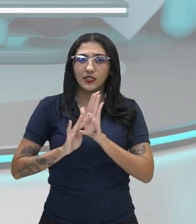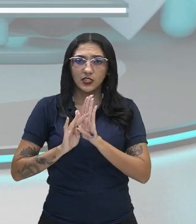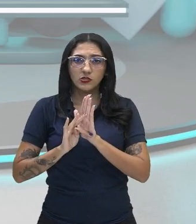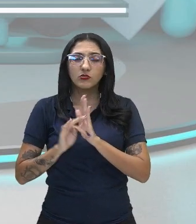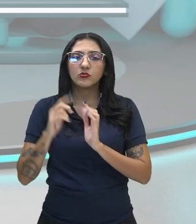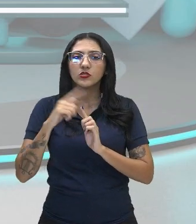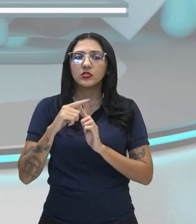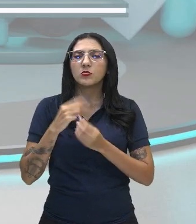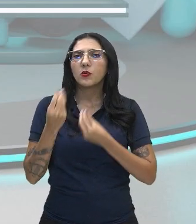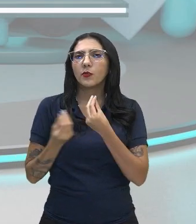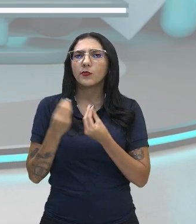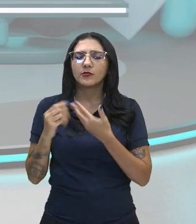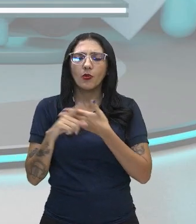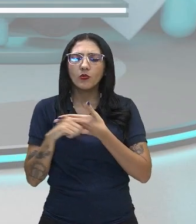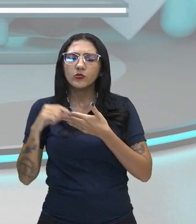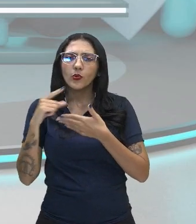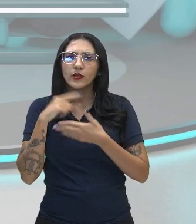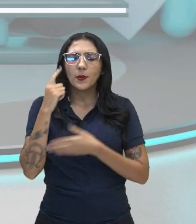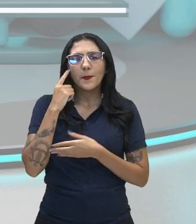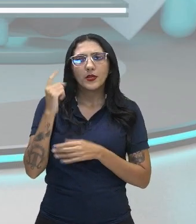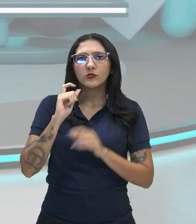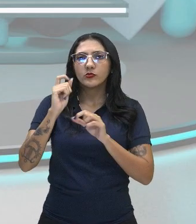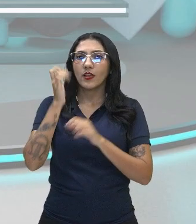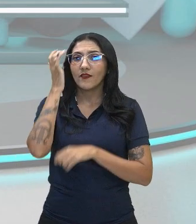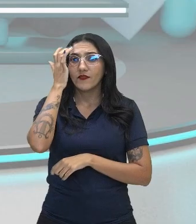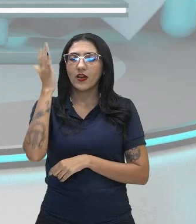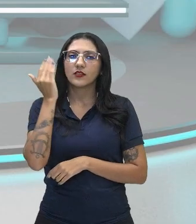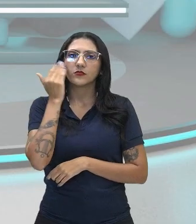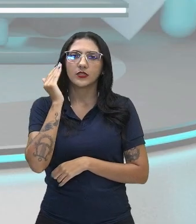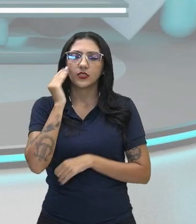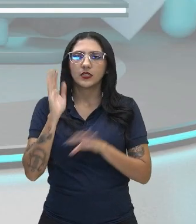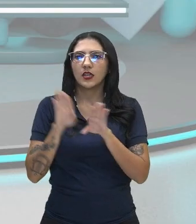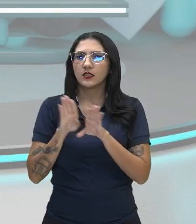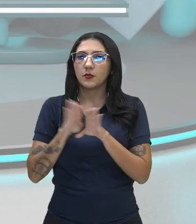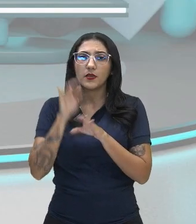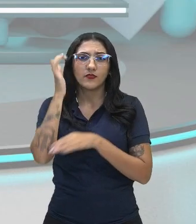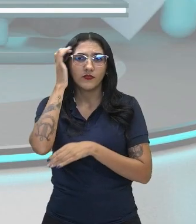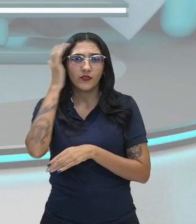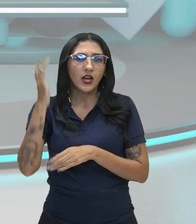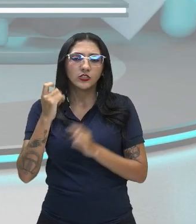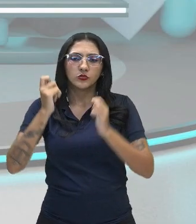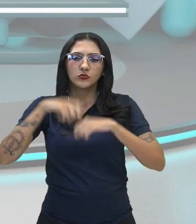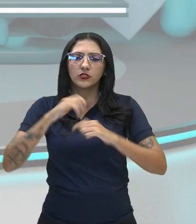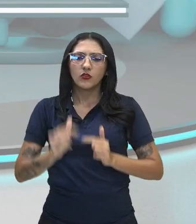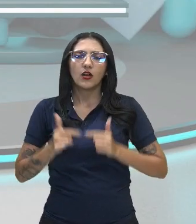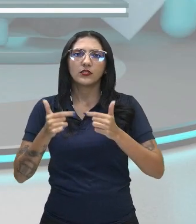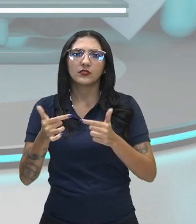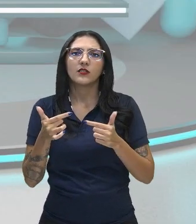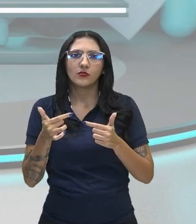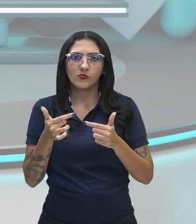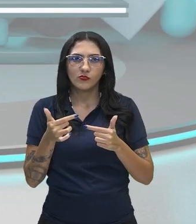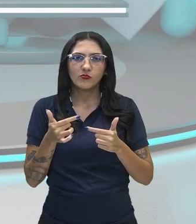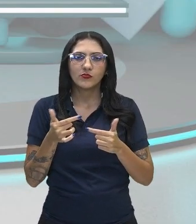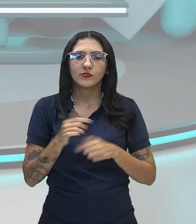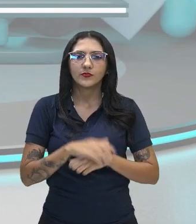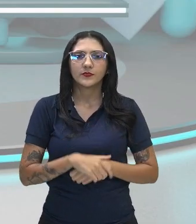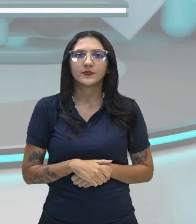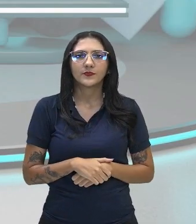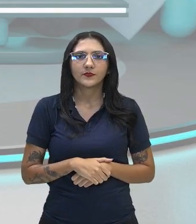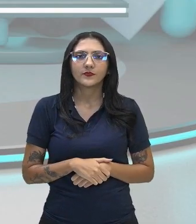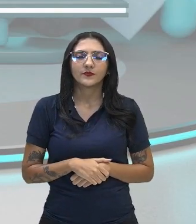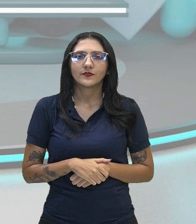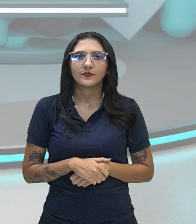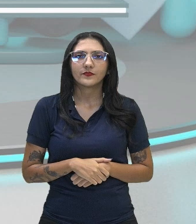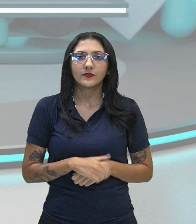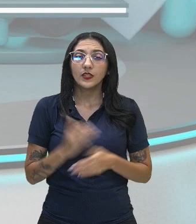vai buscar facilitar a compreensão e a execução da tarefa pelo leitor. Muitas